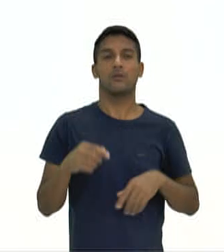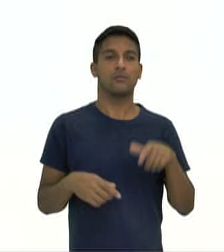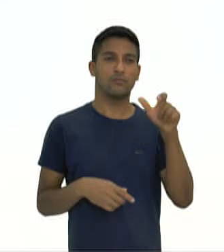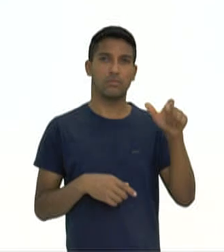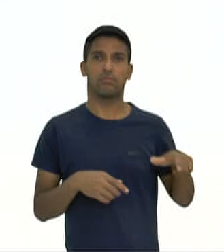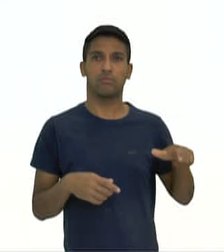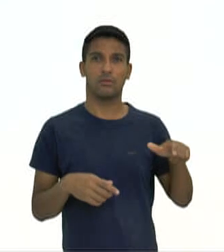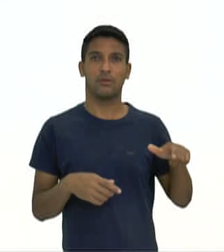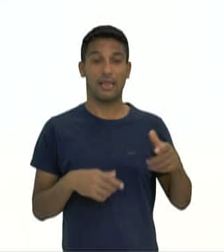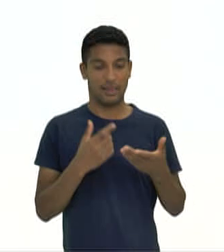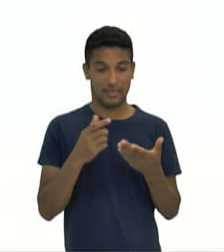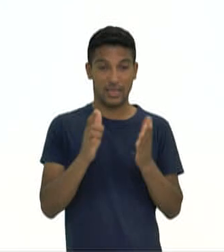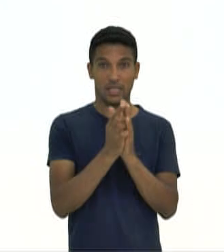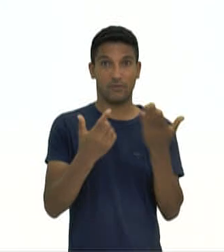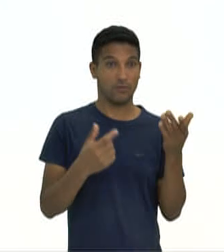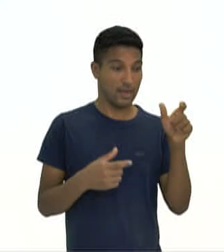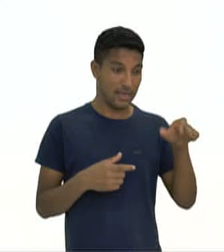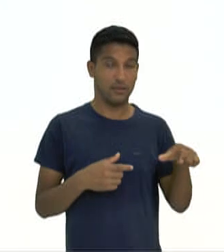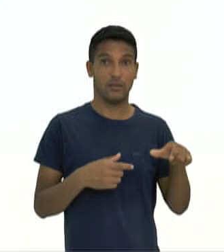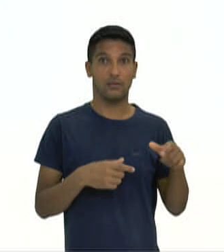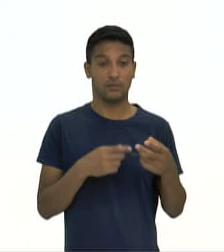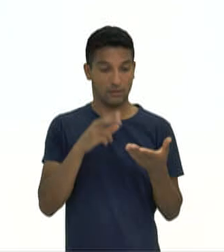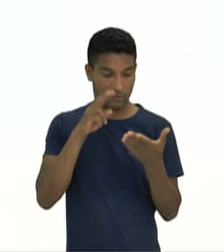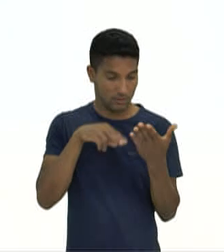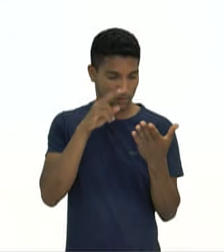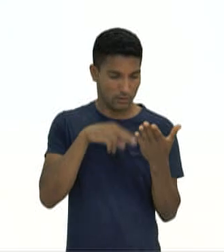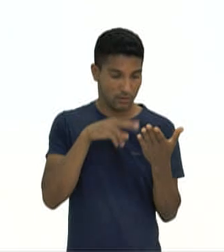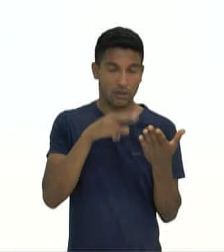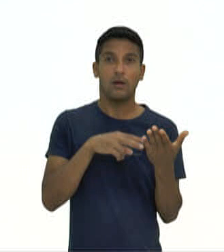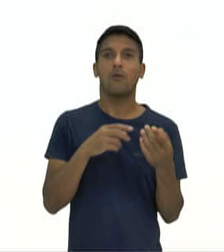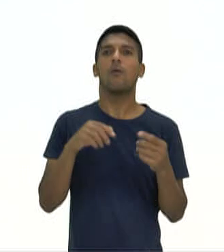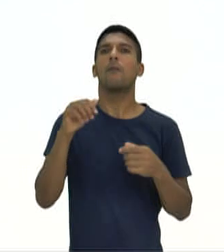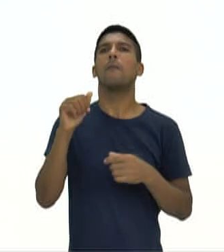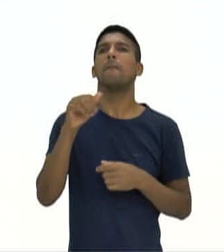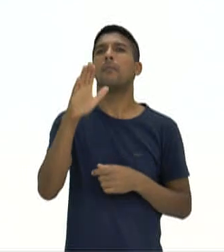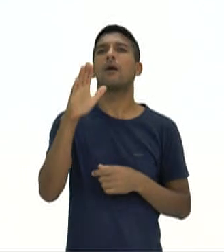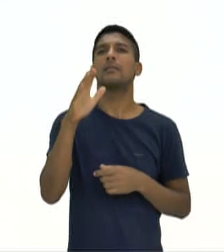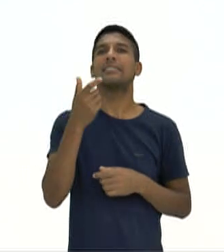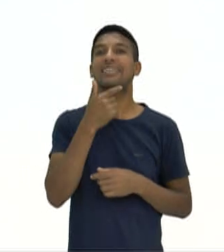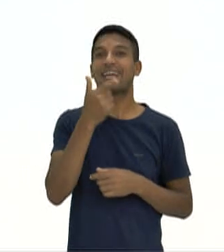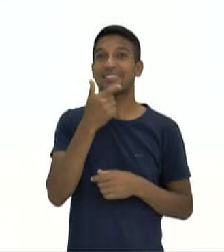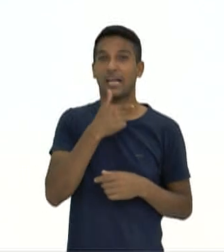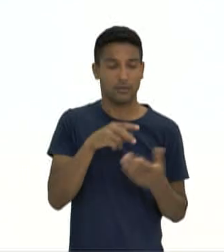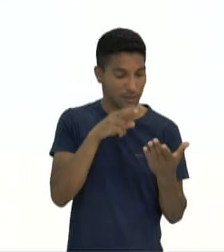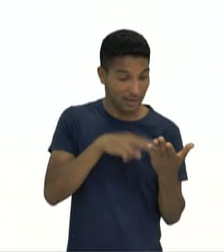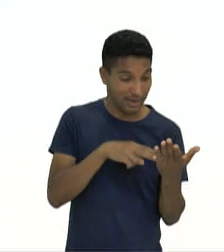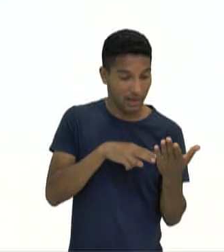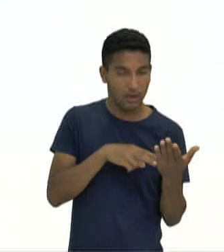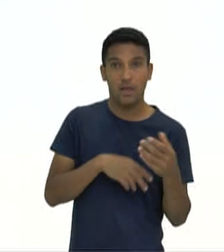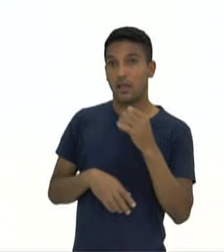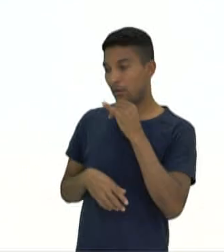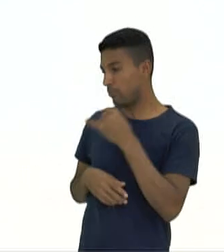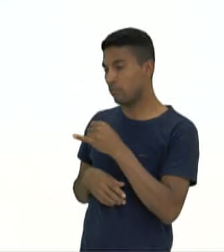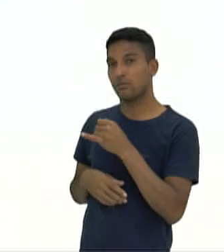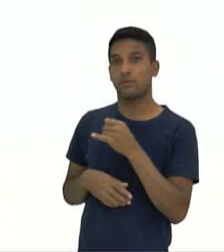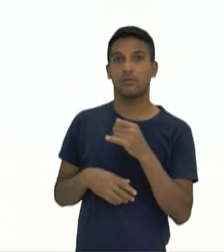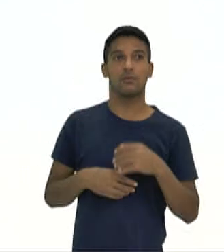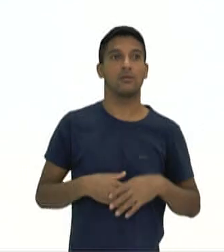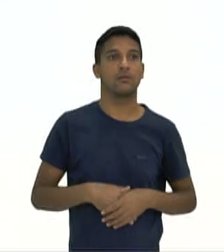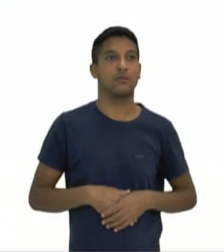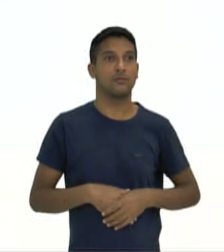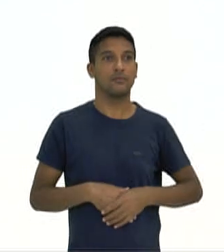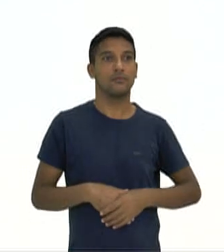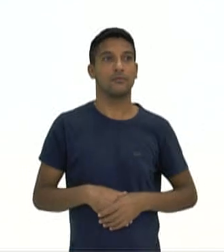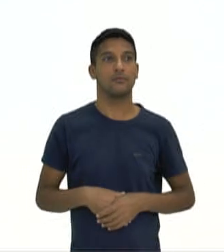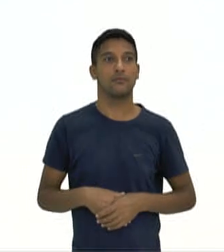livros são tão legais, nem parecem livros. Pensando bem, é um pouco triste pensar que ainda tem gente que coloca o livro